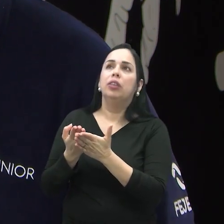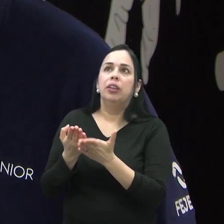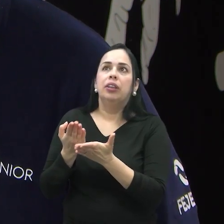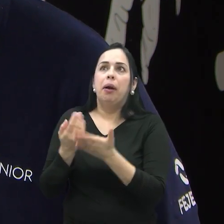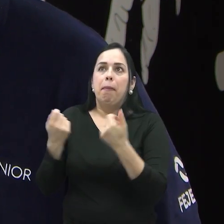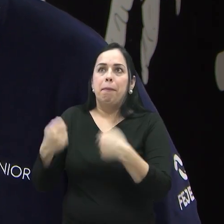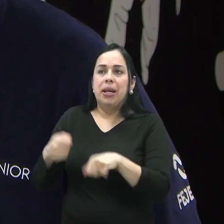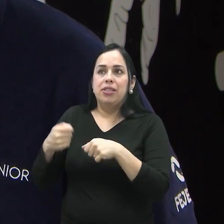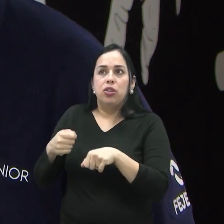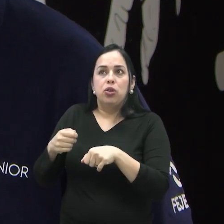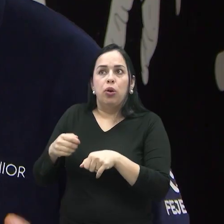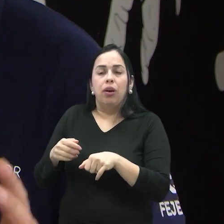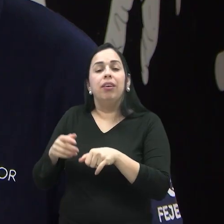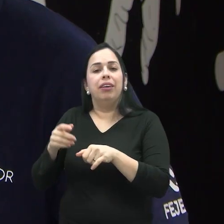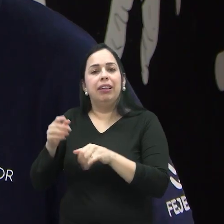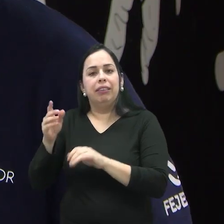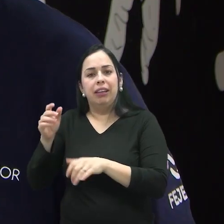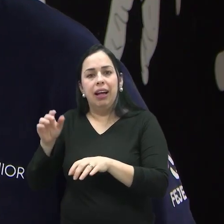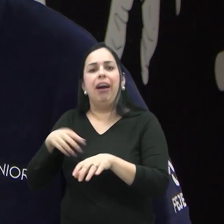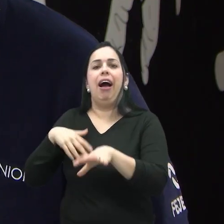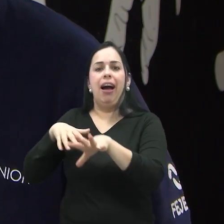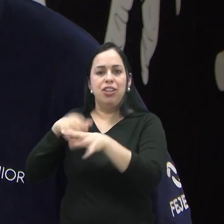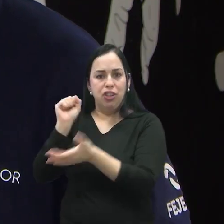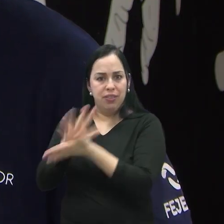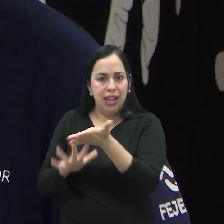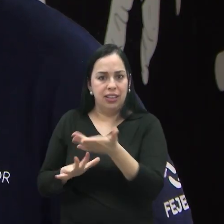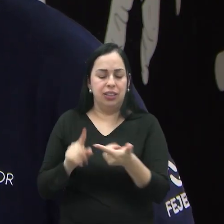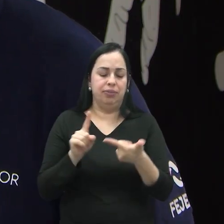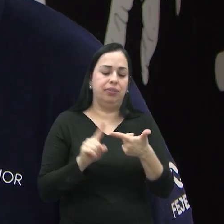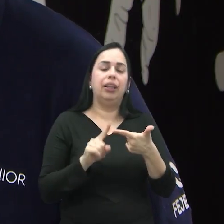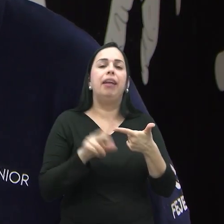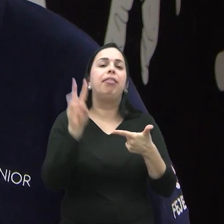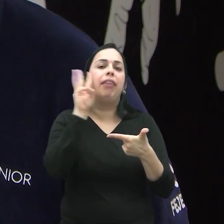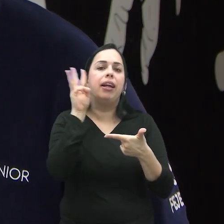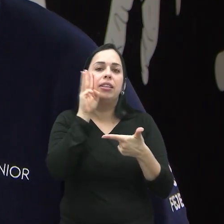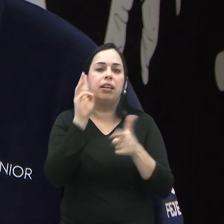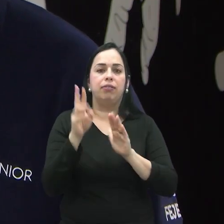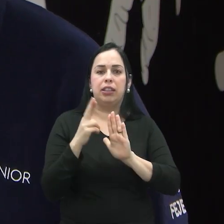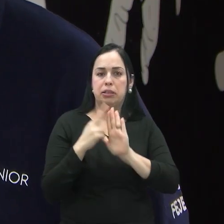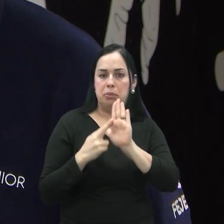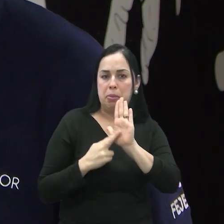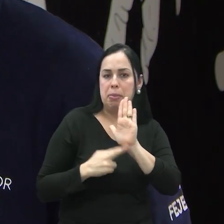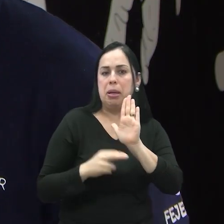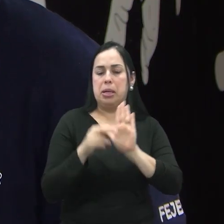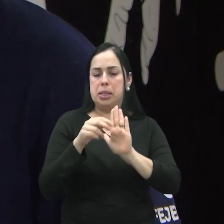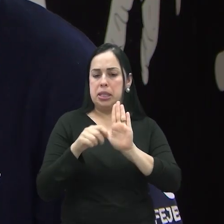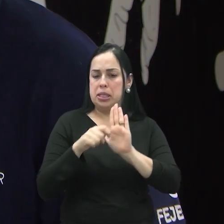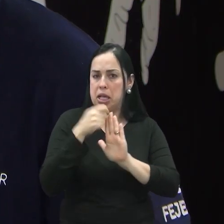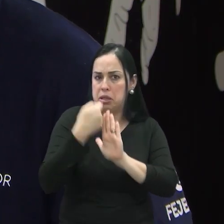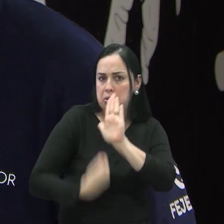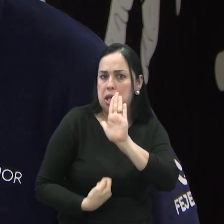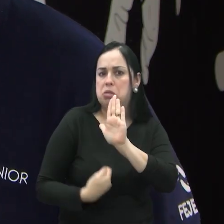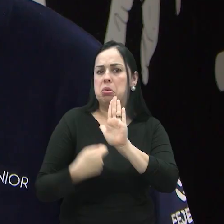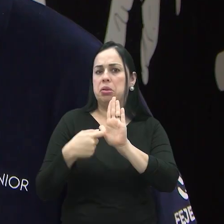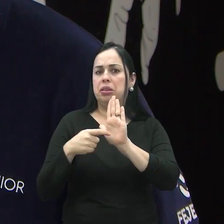estudar tal matéria, mas eu preciso terminar isso. Aí eu terminava isso segunda. Aí terça eu preciso, fazer uma redação e fazer essas questões. Aí eu fazia isso.